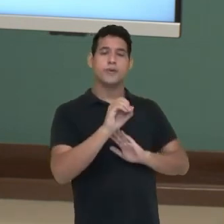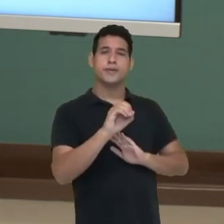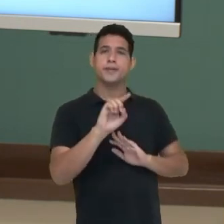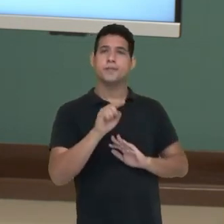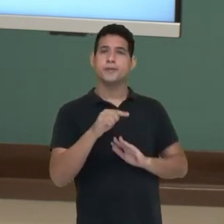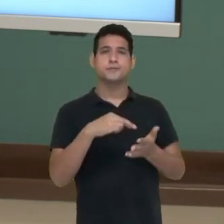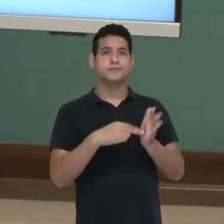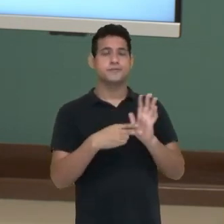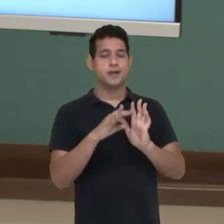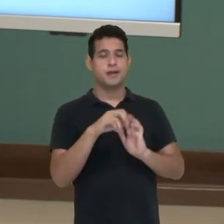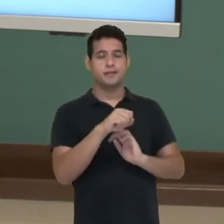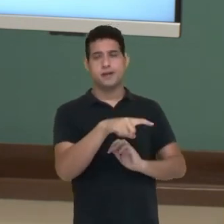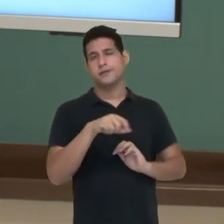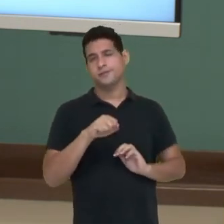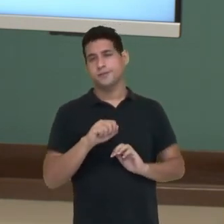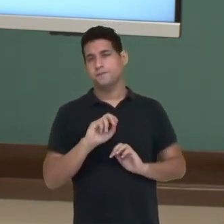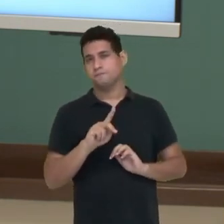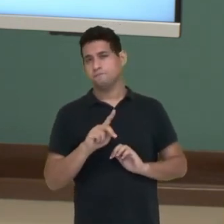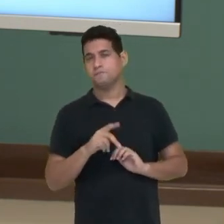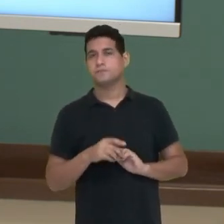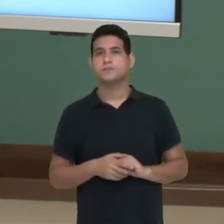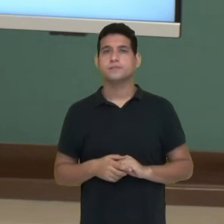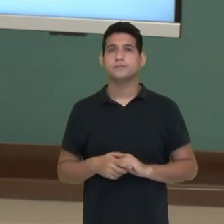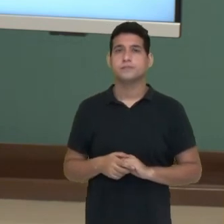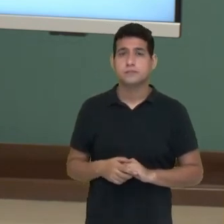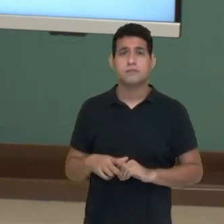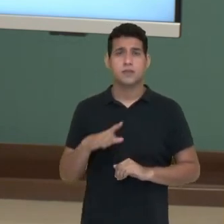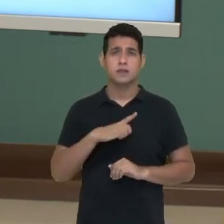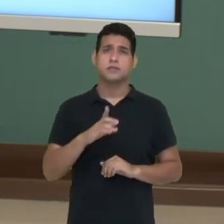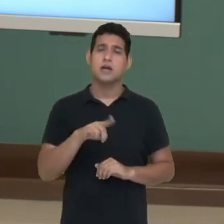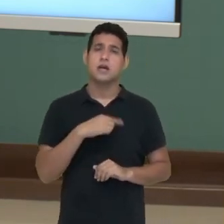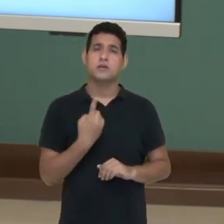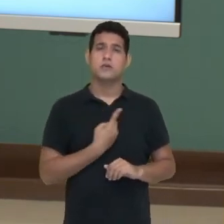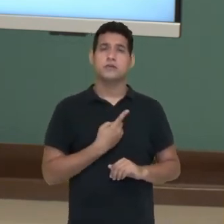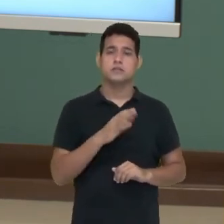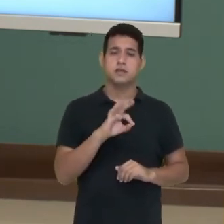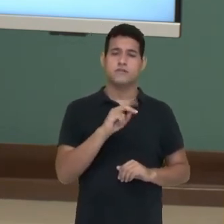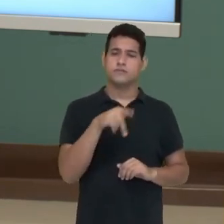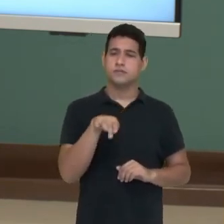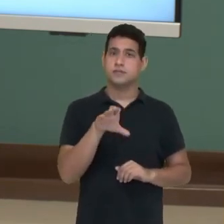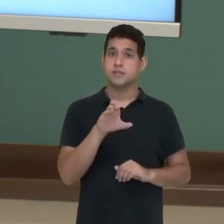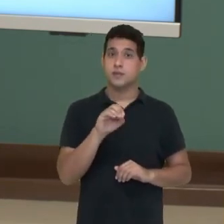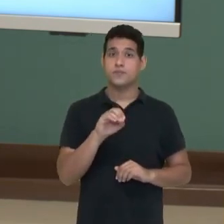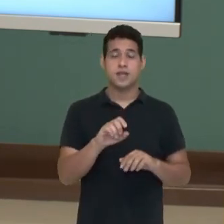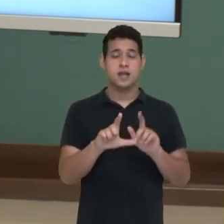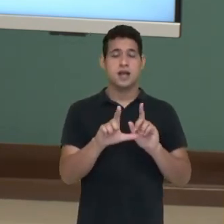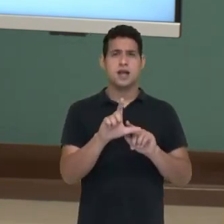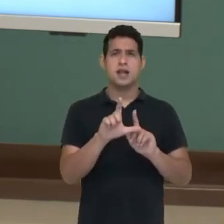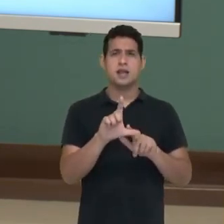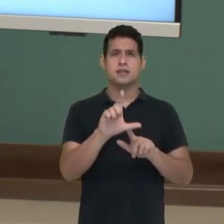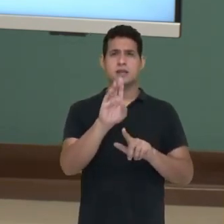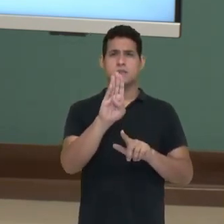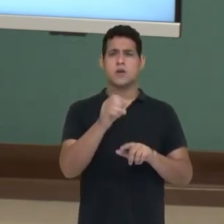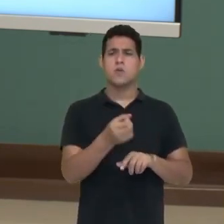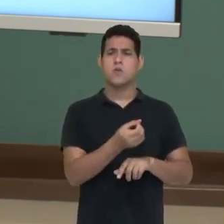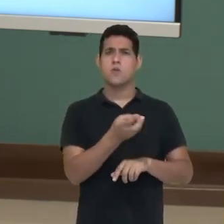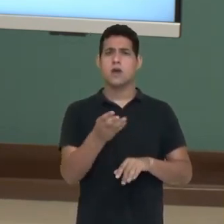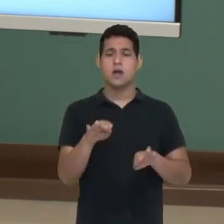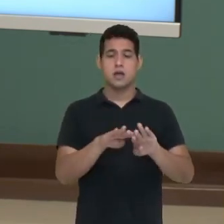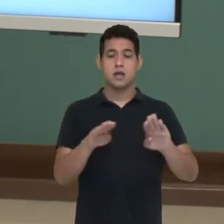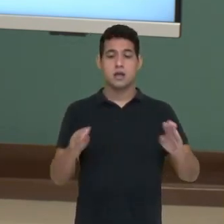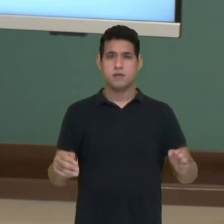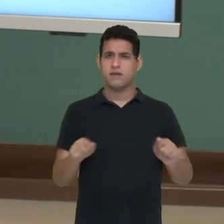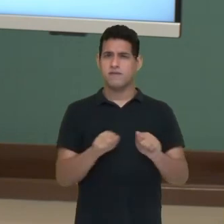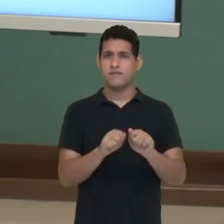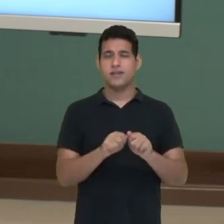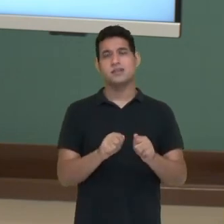essa sobretaxa. Tá bom? Então, temos aqui a nossa função. Na letra B, ele pede a quantidade de mesas que tem que ser produzidas